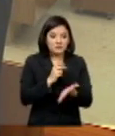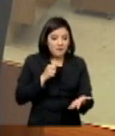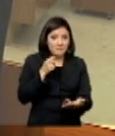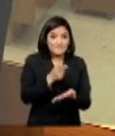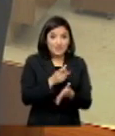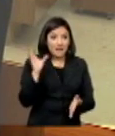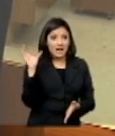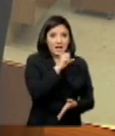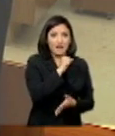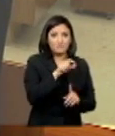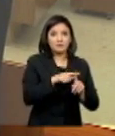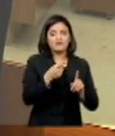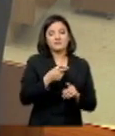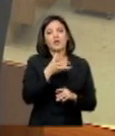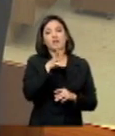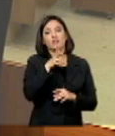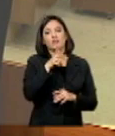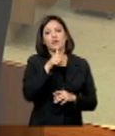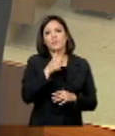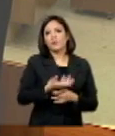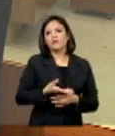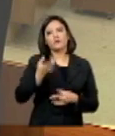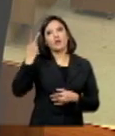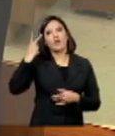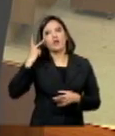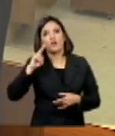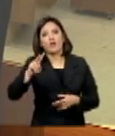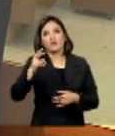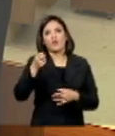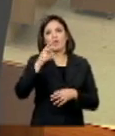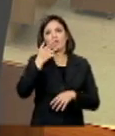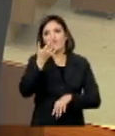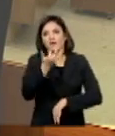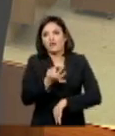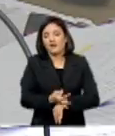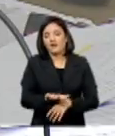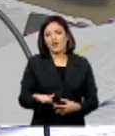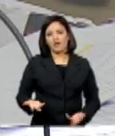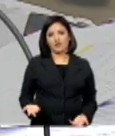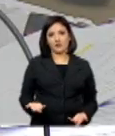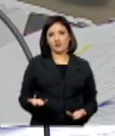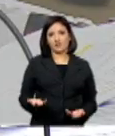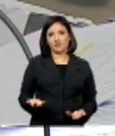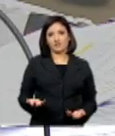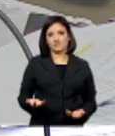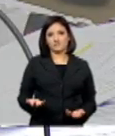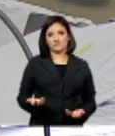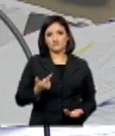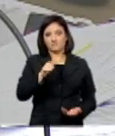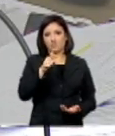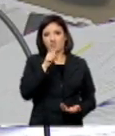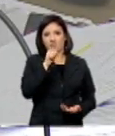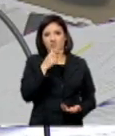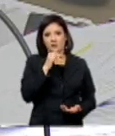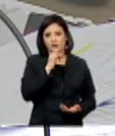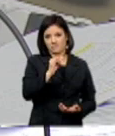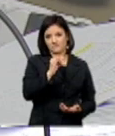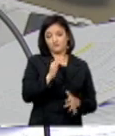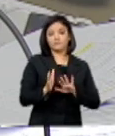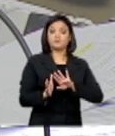demoraria a ele ficaria o fim de semana ou feriado sem a prestação de serviço também